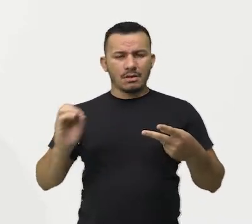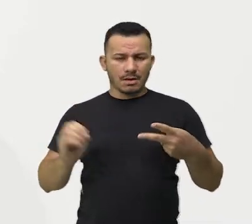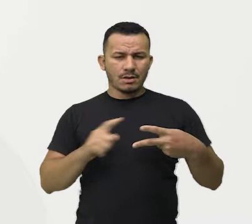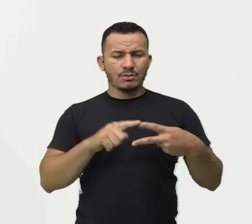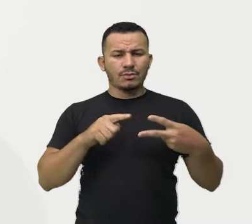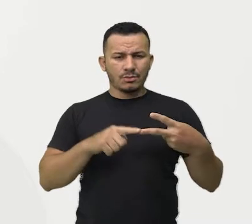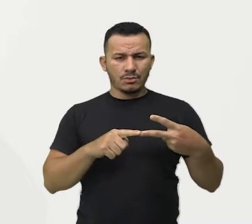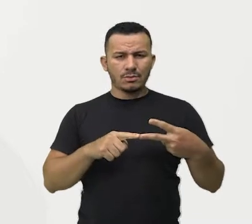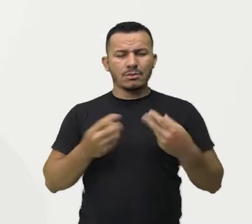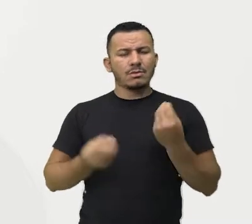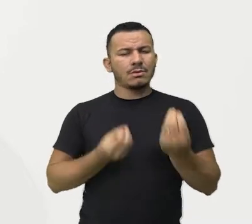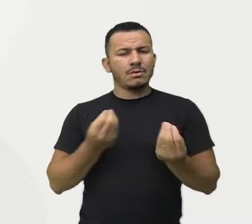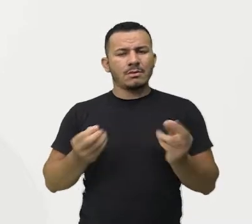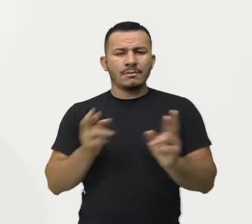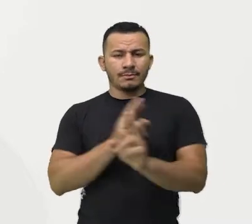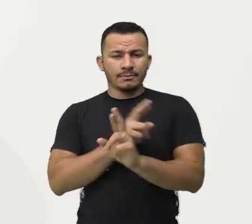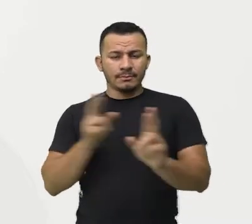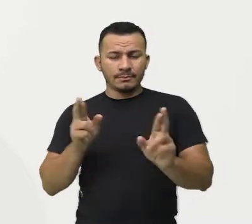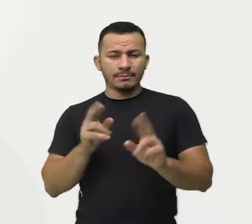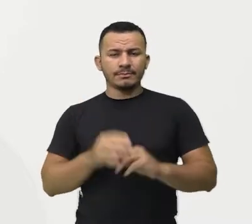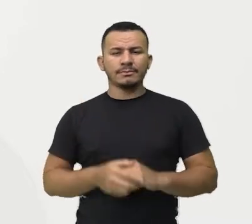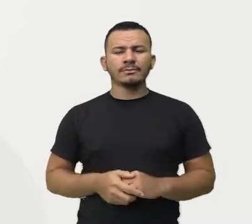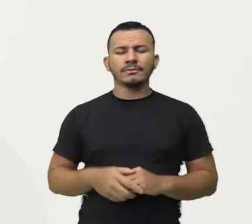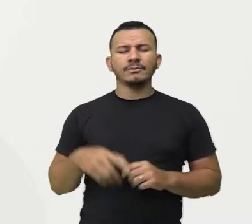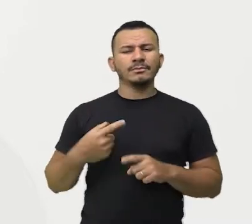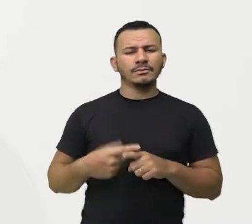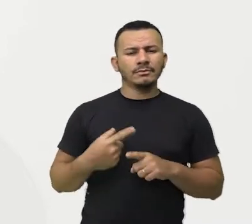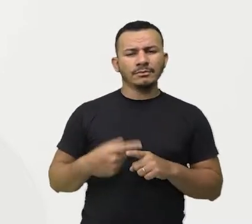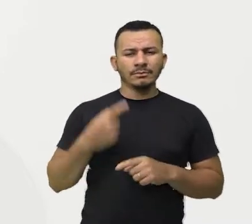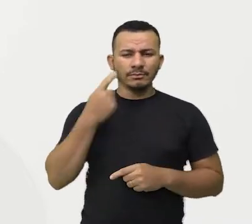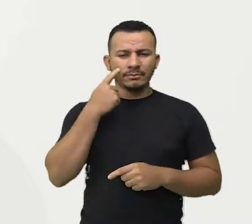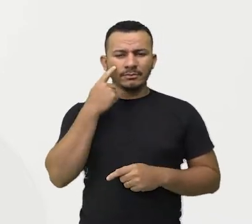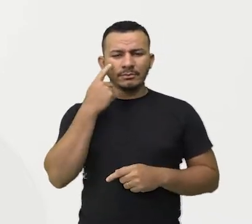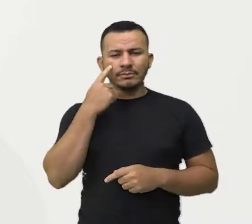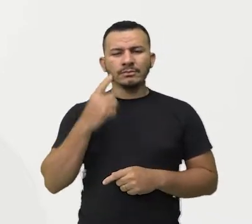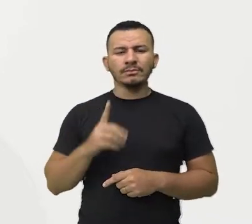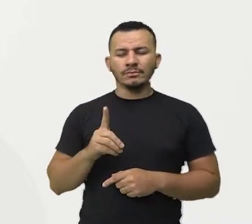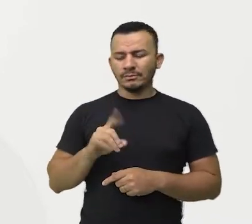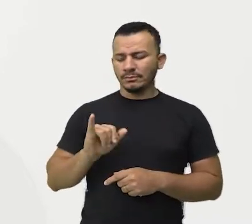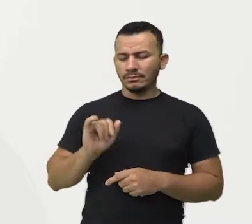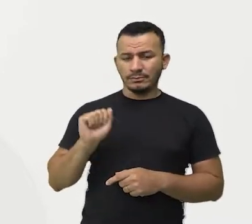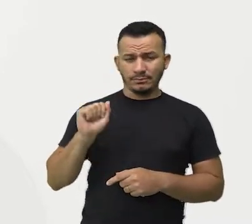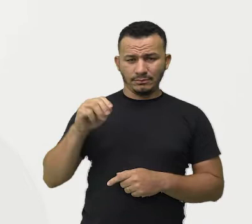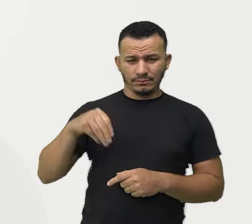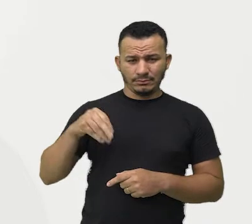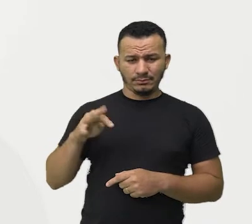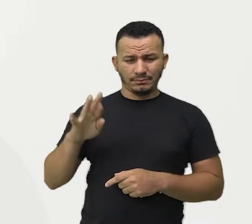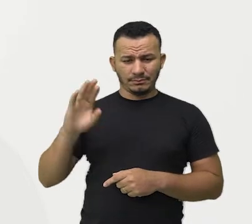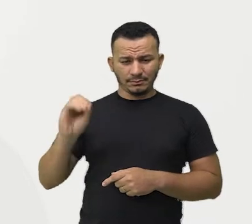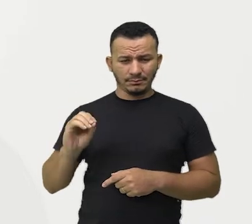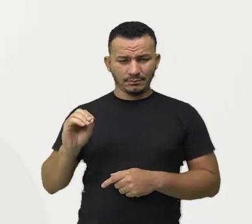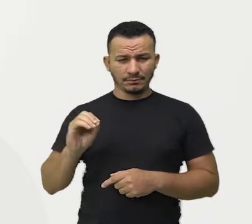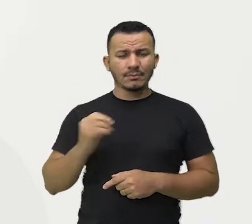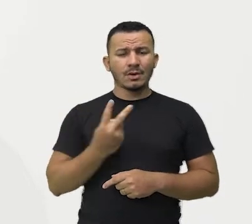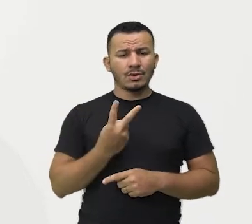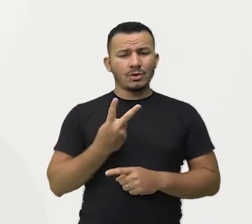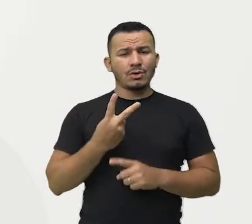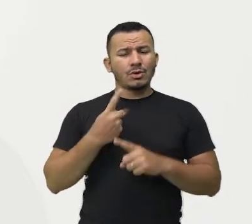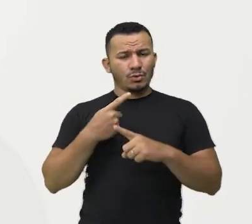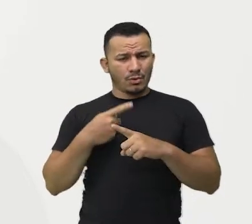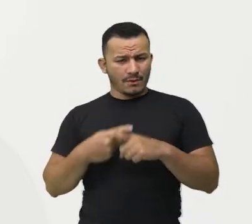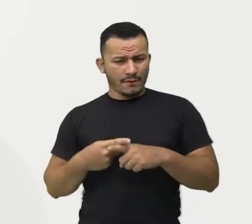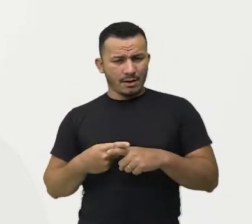só, o diâmetro, a gente diz que ele é 2 vezes o raio. Esse x aqui, pessoal, é indicando a palavra vezes, tá